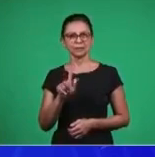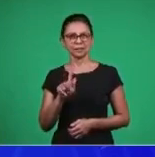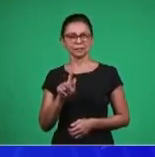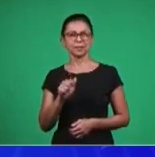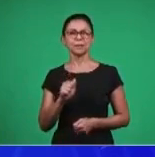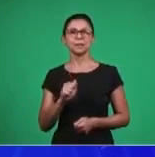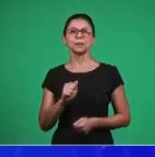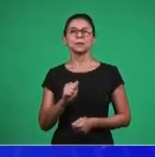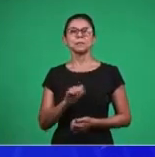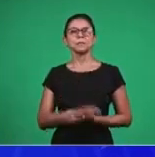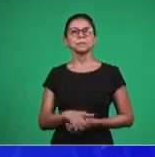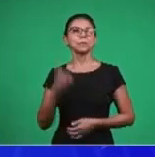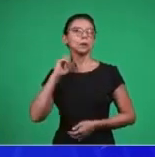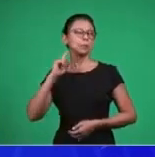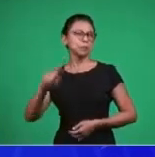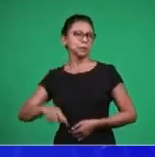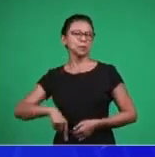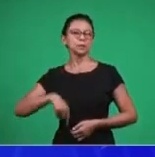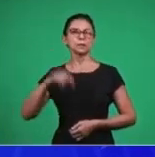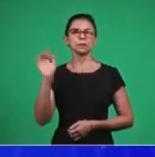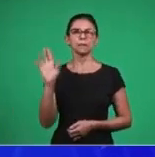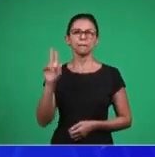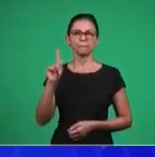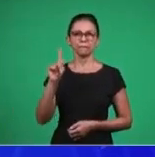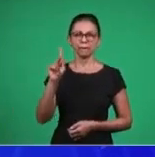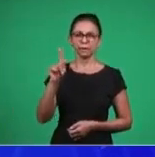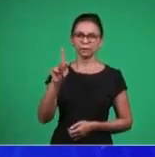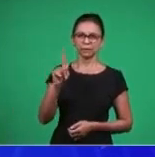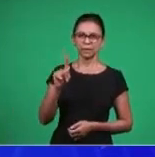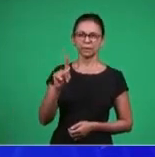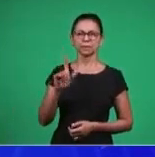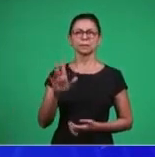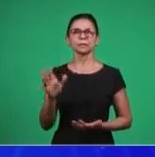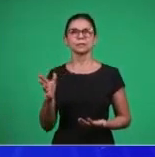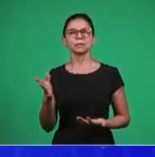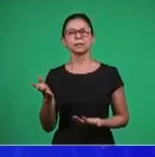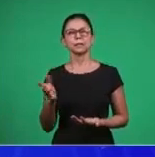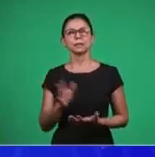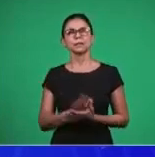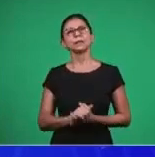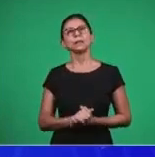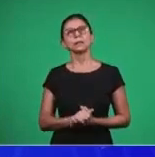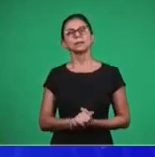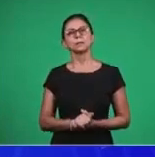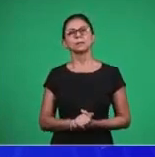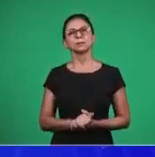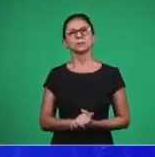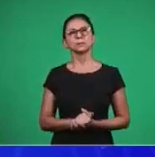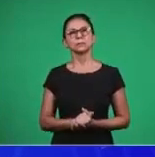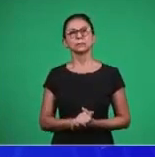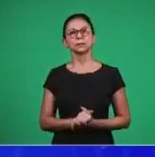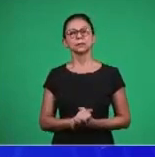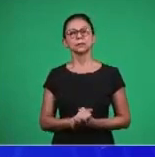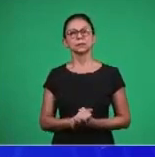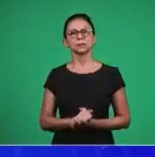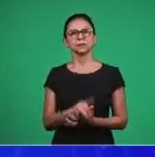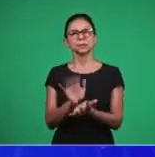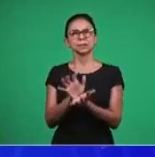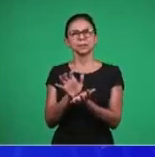Divinópolis, Minas Gerais. E Governador Valadares, Minas Gerais. E Vitória, Santo Antão.